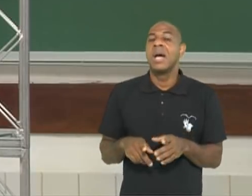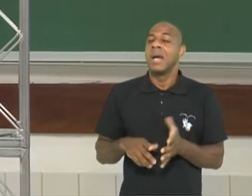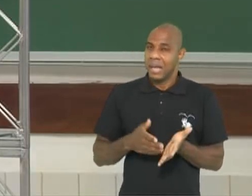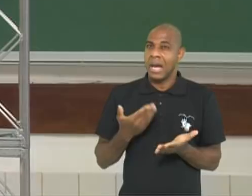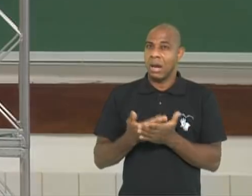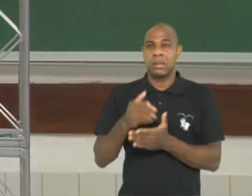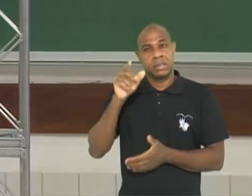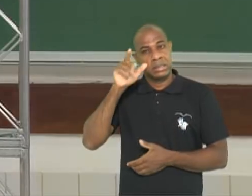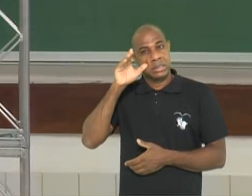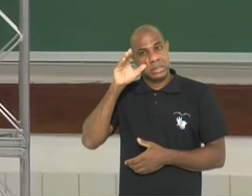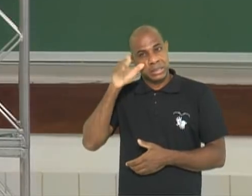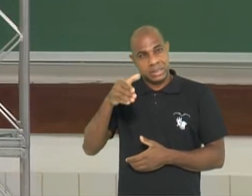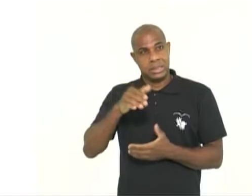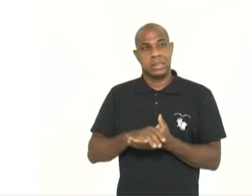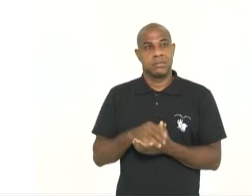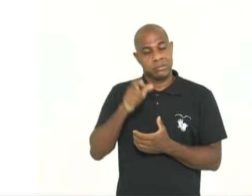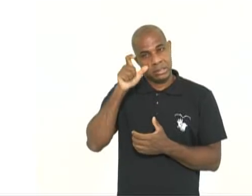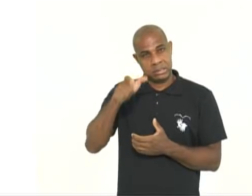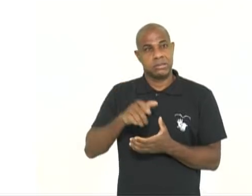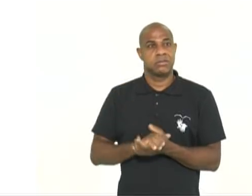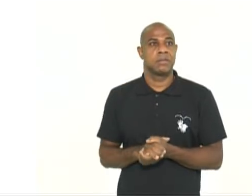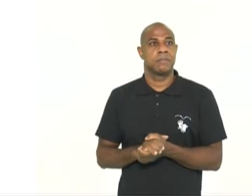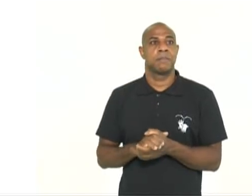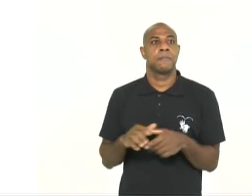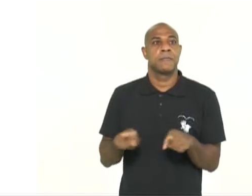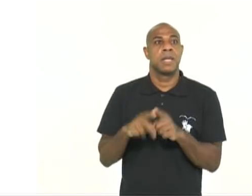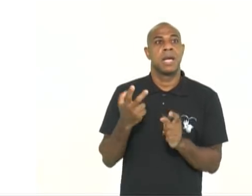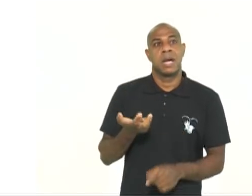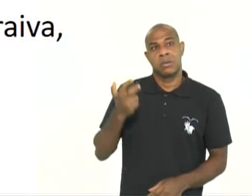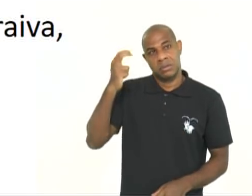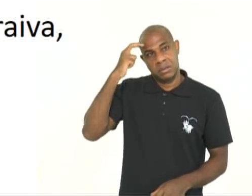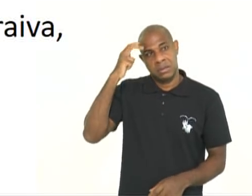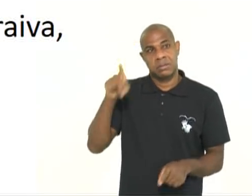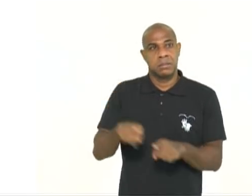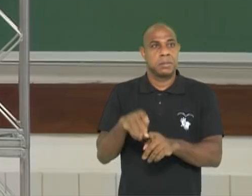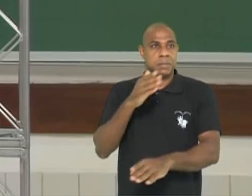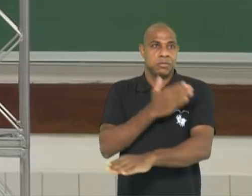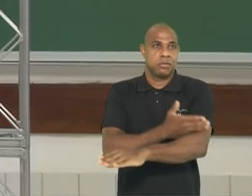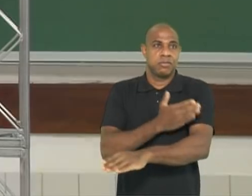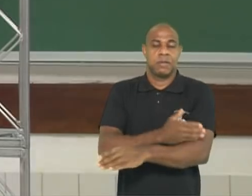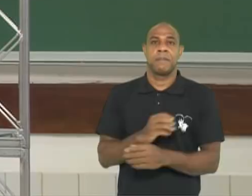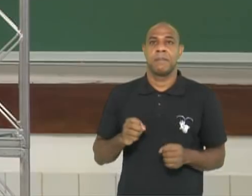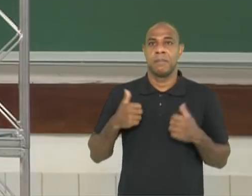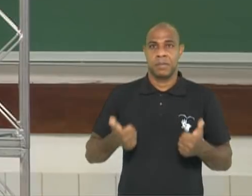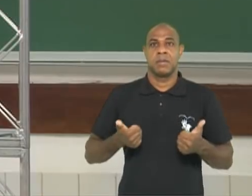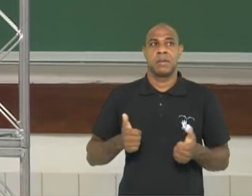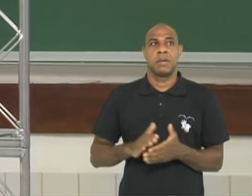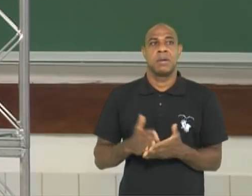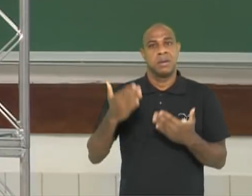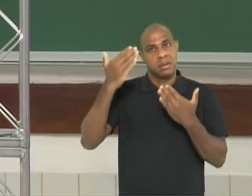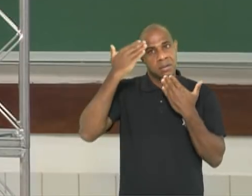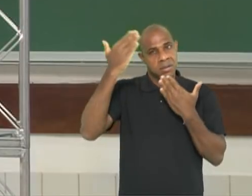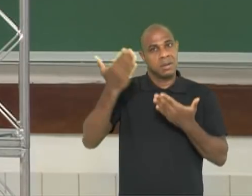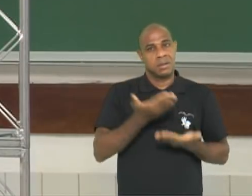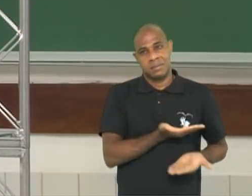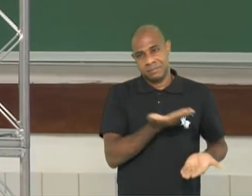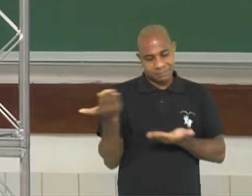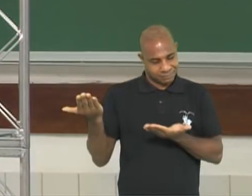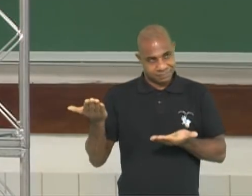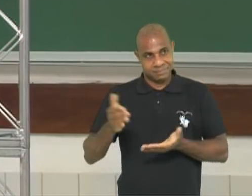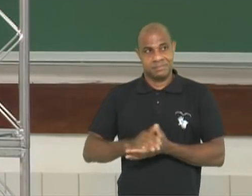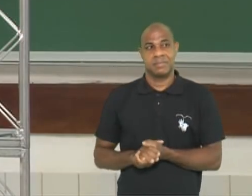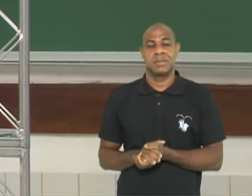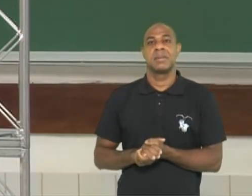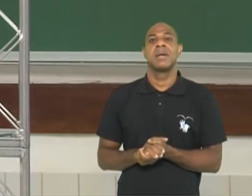não percam, viu? Cultura letrada, que o professor está comentando, e a cultura popular medieval. Fechou? Só. Obrigado a toda a